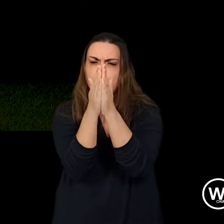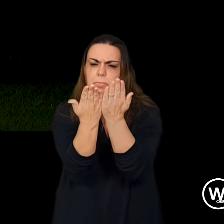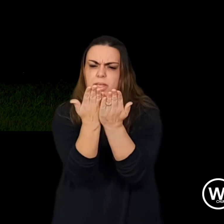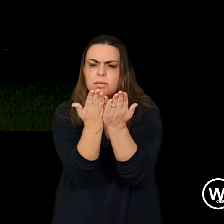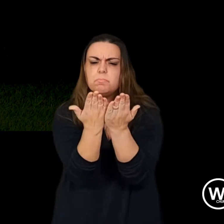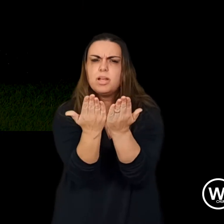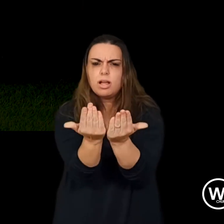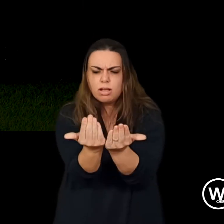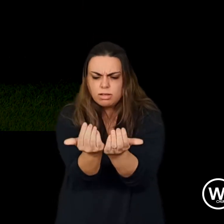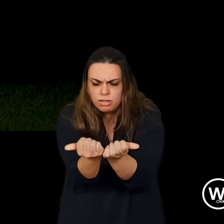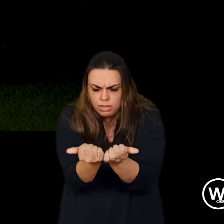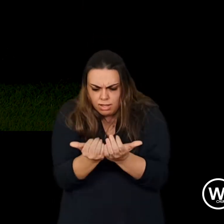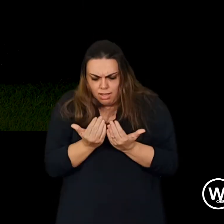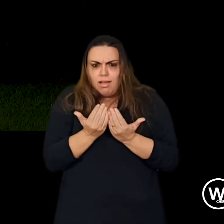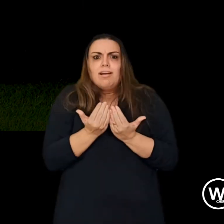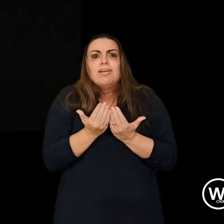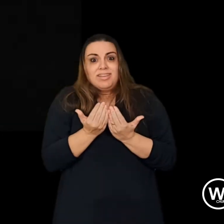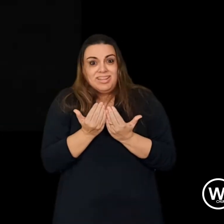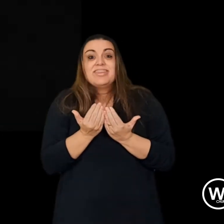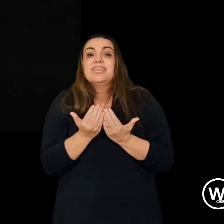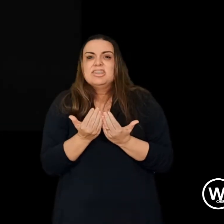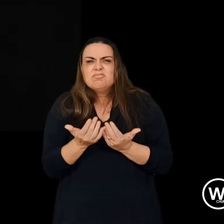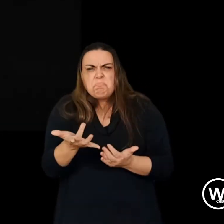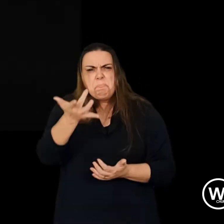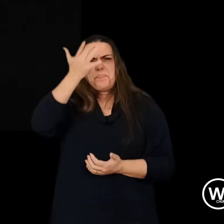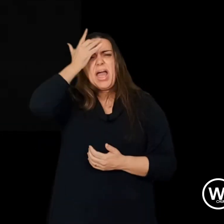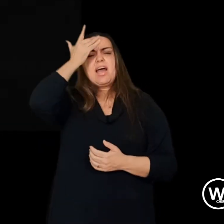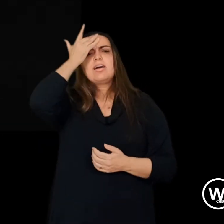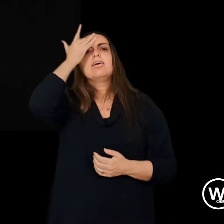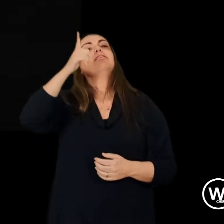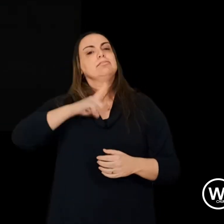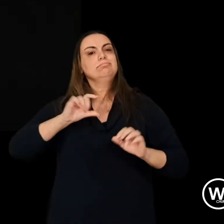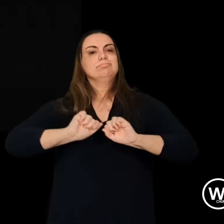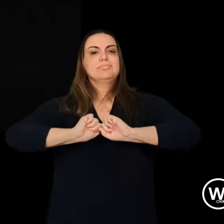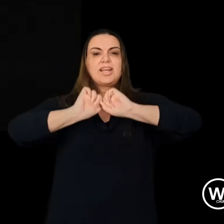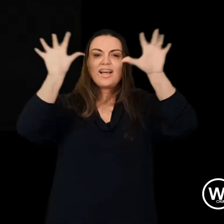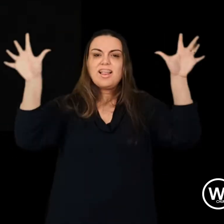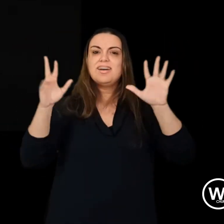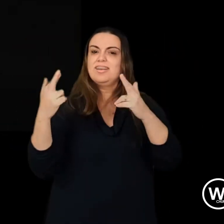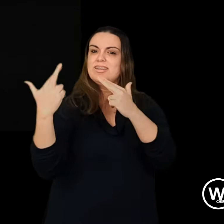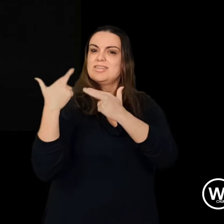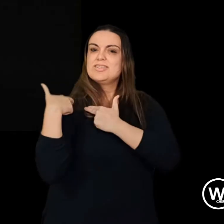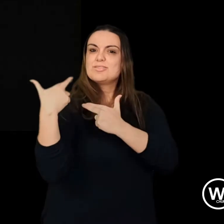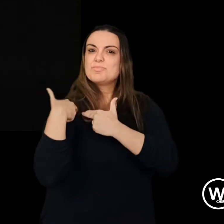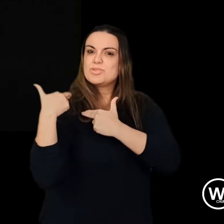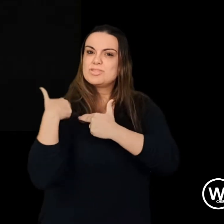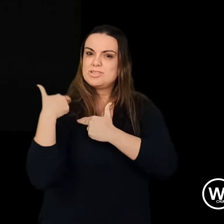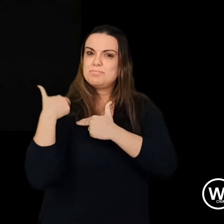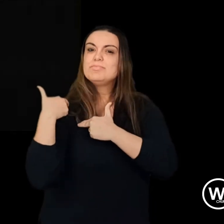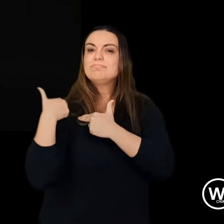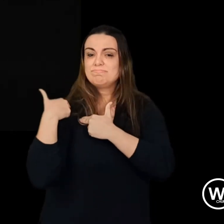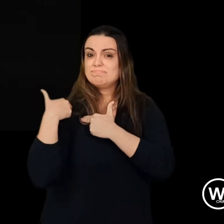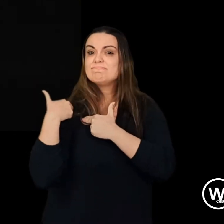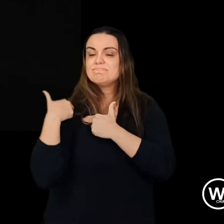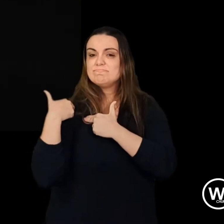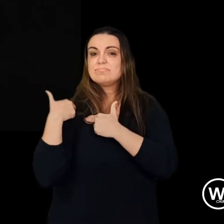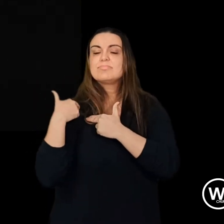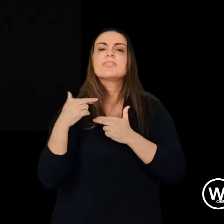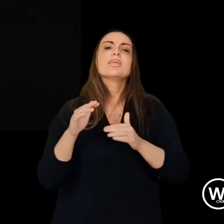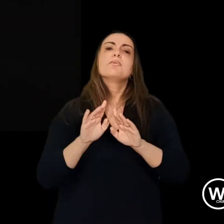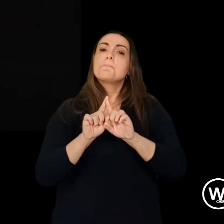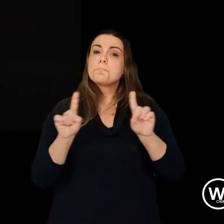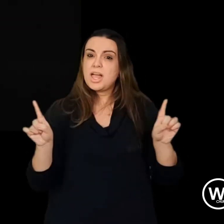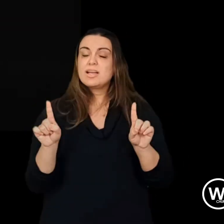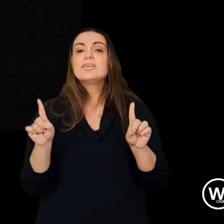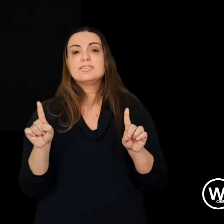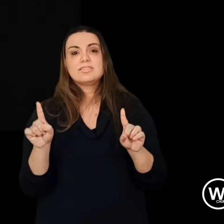e guardamos em nosso coração, temos clareza da nossa missão e da nossa responsabilidade. Mas aí o texto